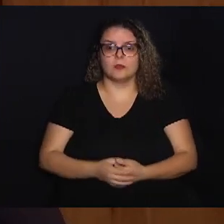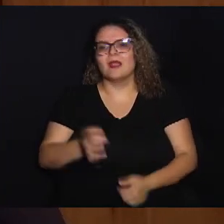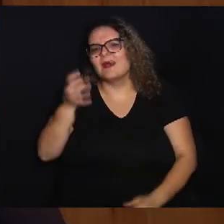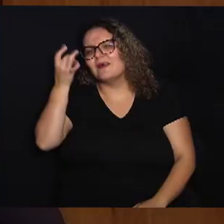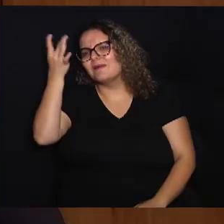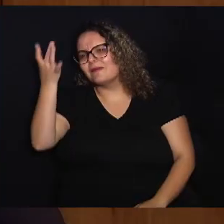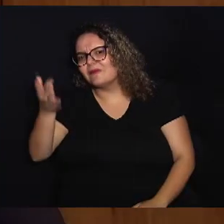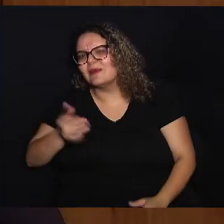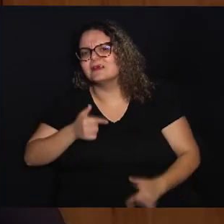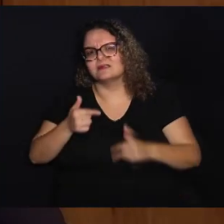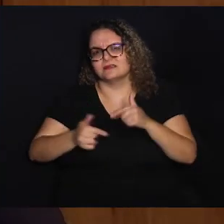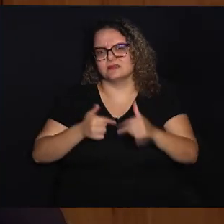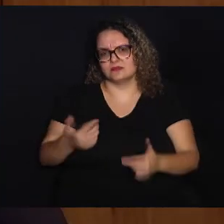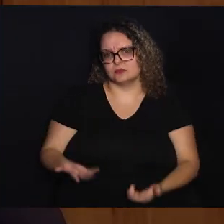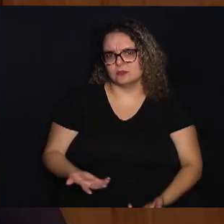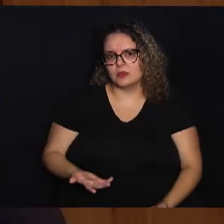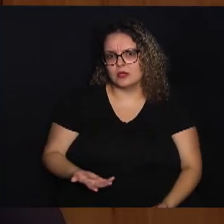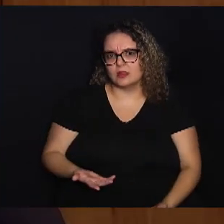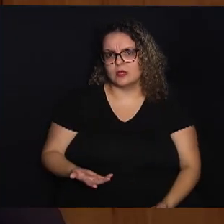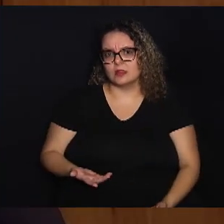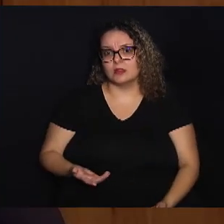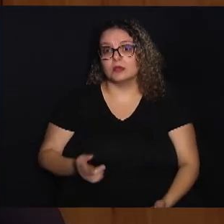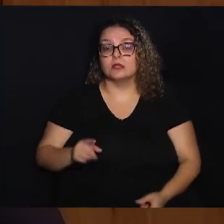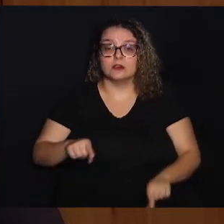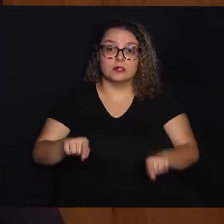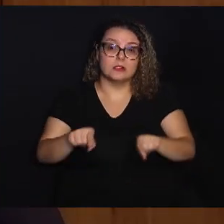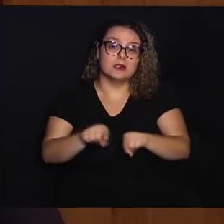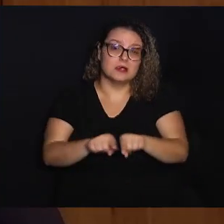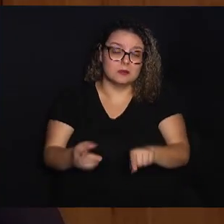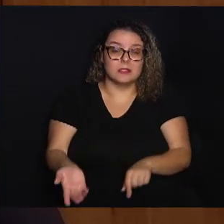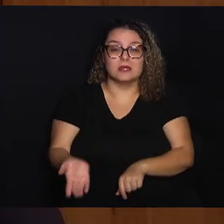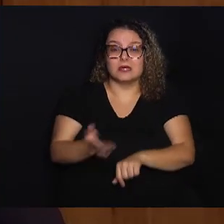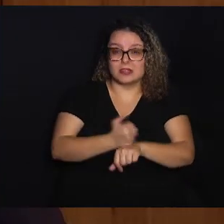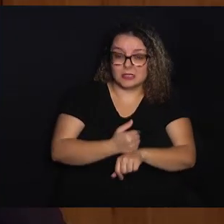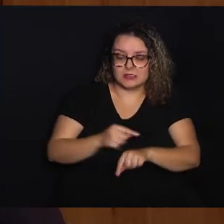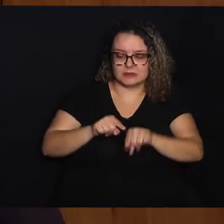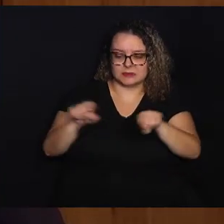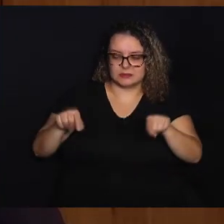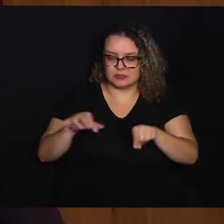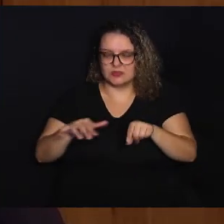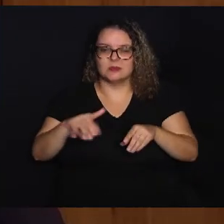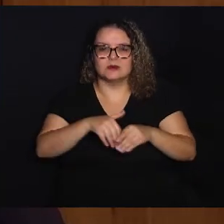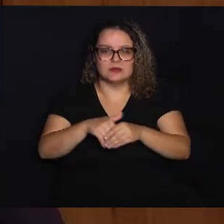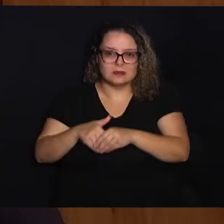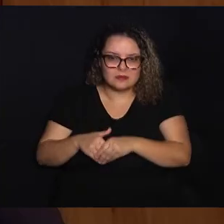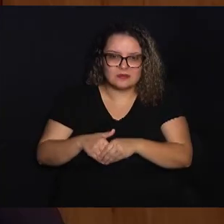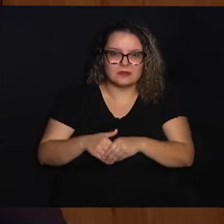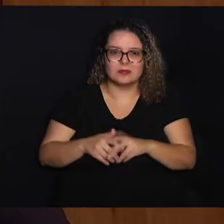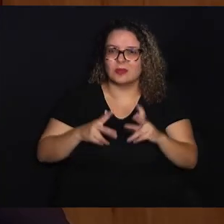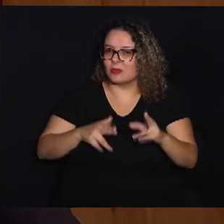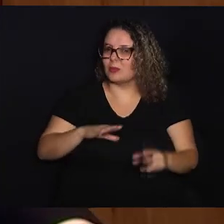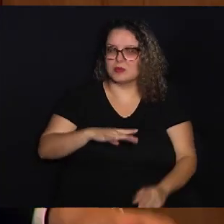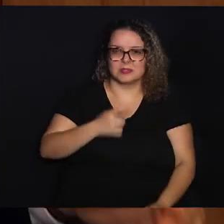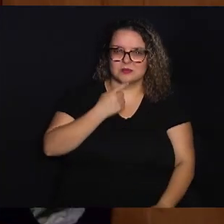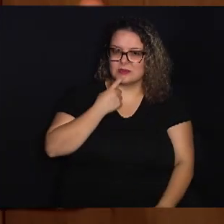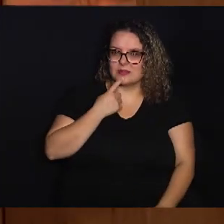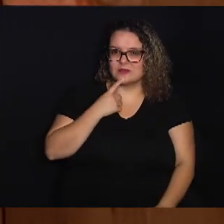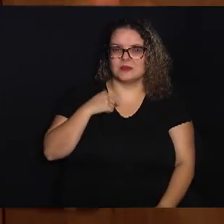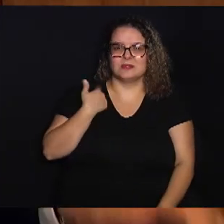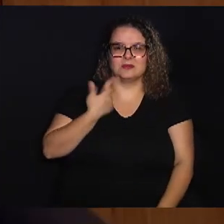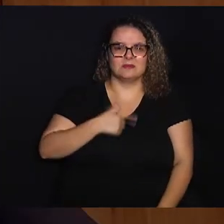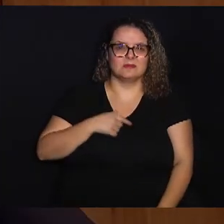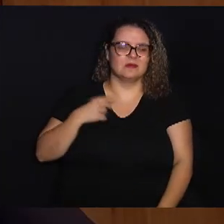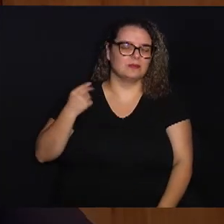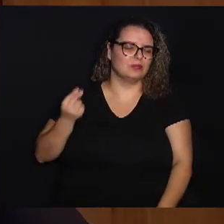facilitar o trabalho. Outrora, antes das urnas eletrônicas, com uma eleição como de Campinas, nós